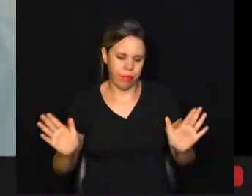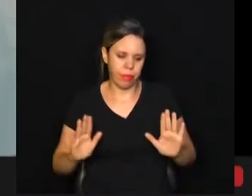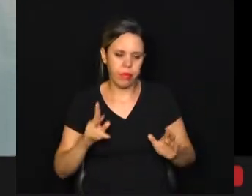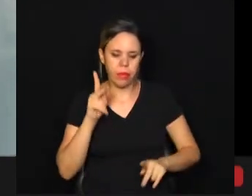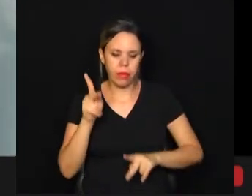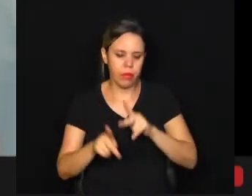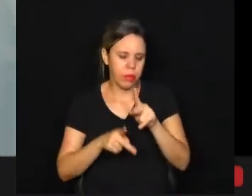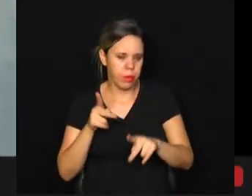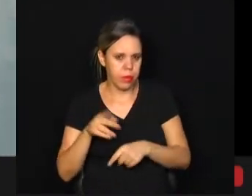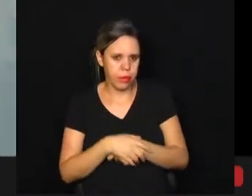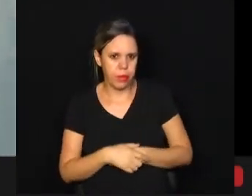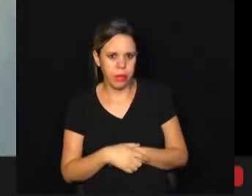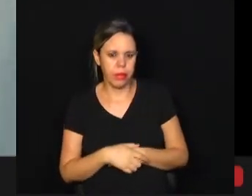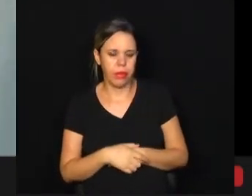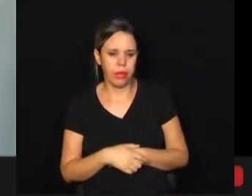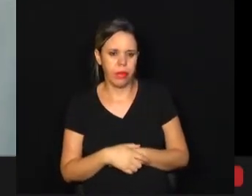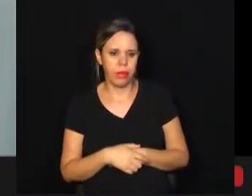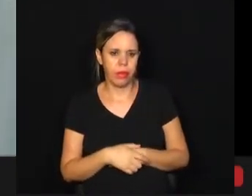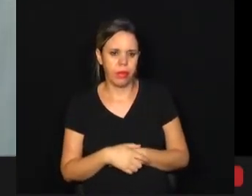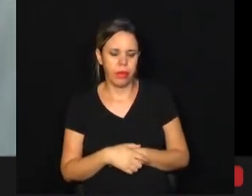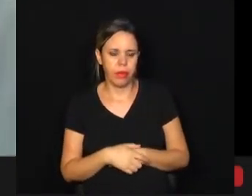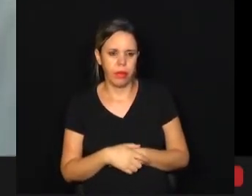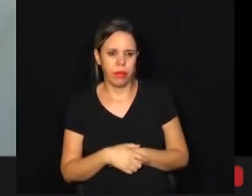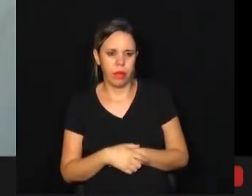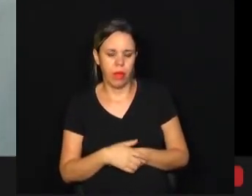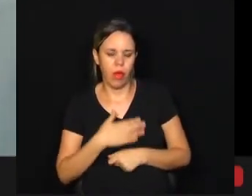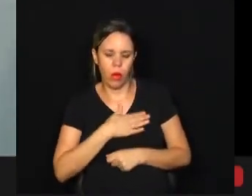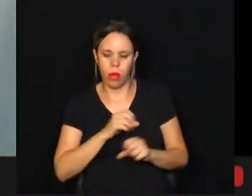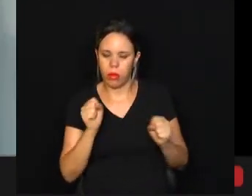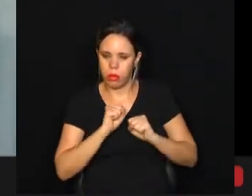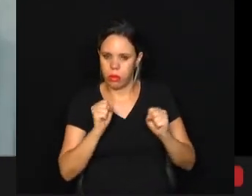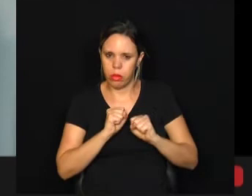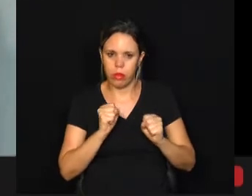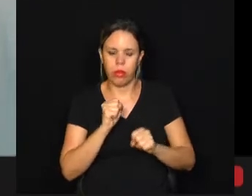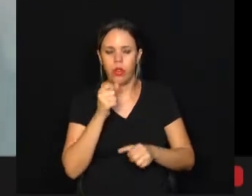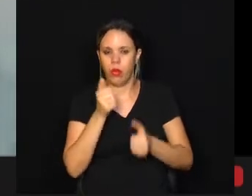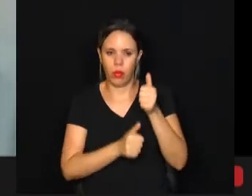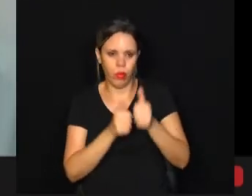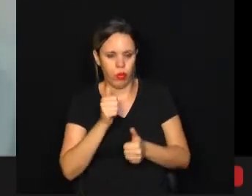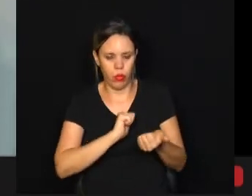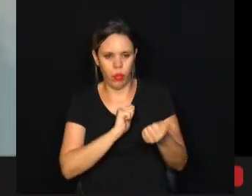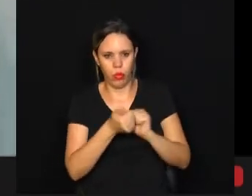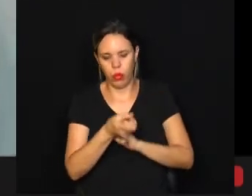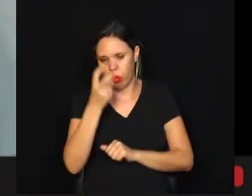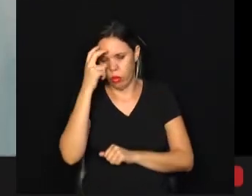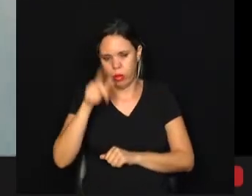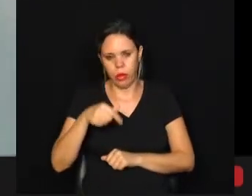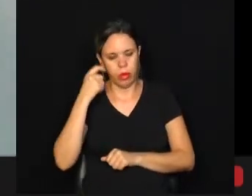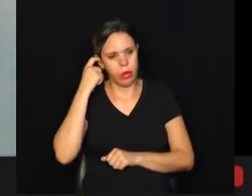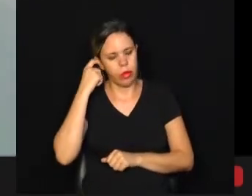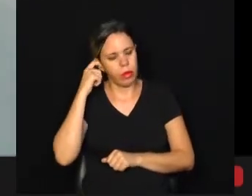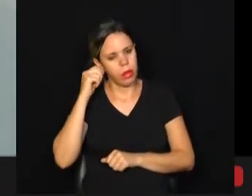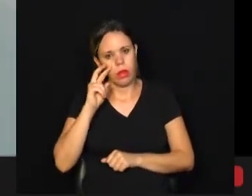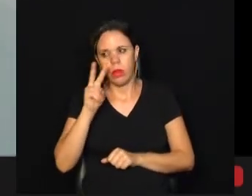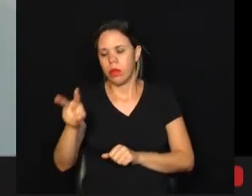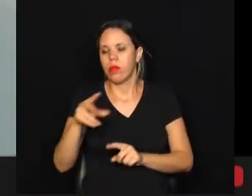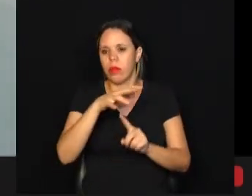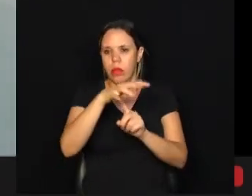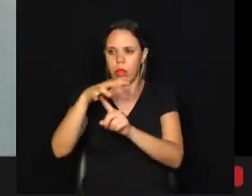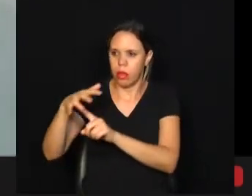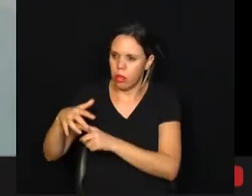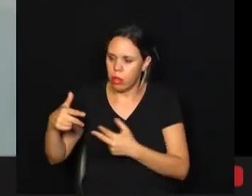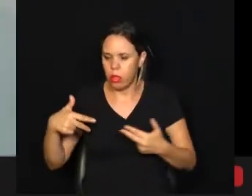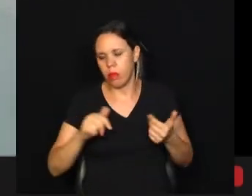pessoas... Eu sou amante do futebol. O futebol, esporte é cultura. A gente vê nas praças